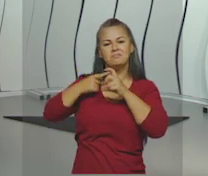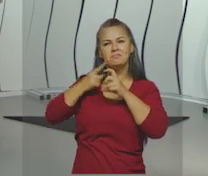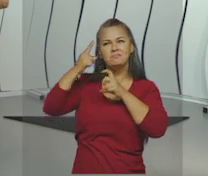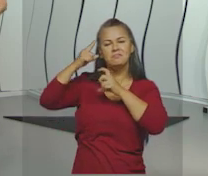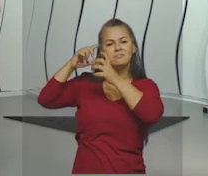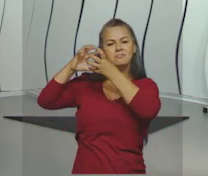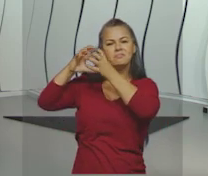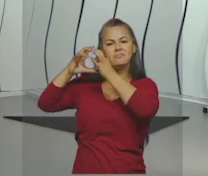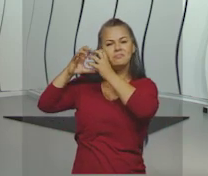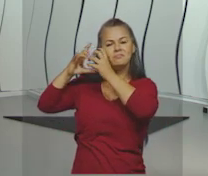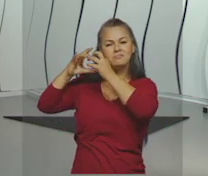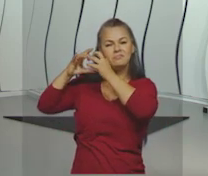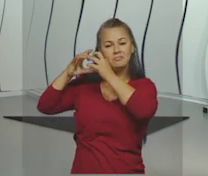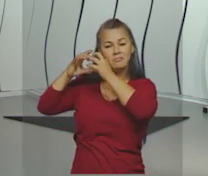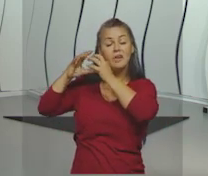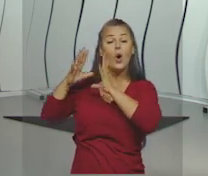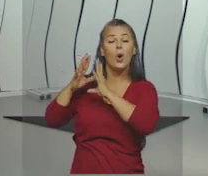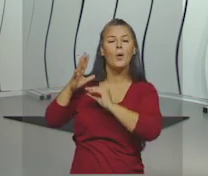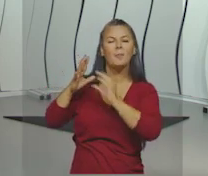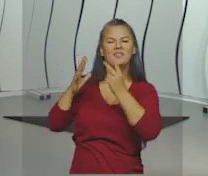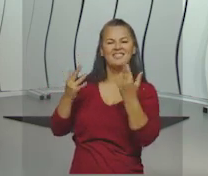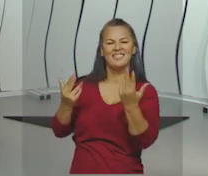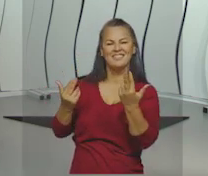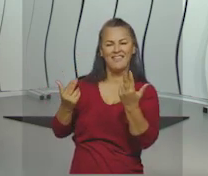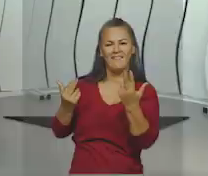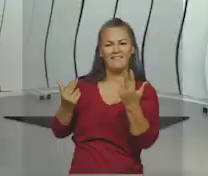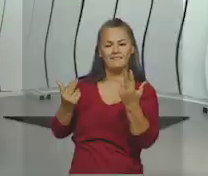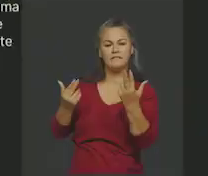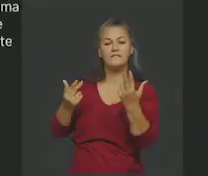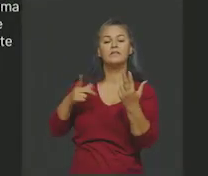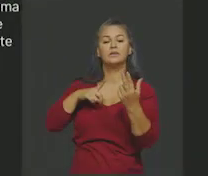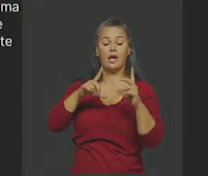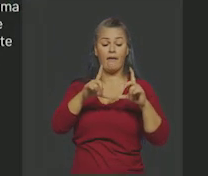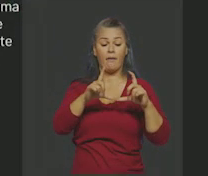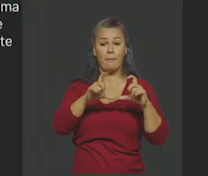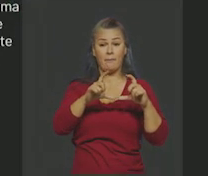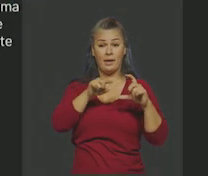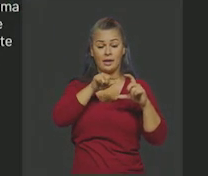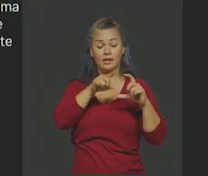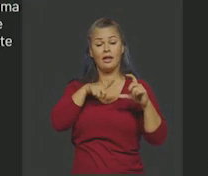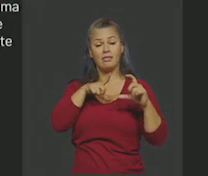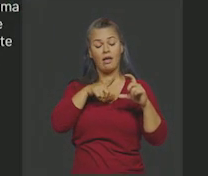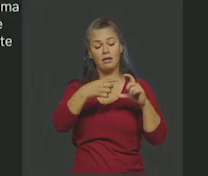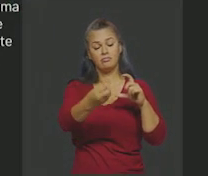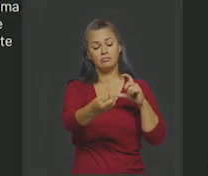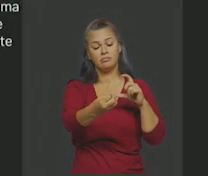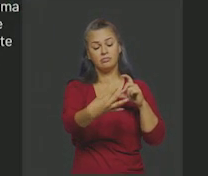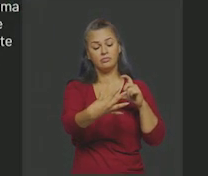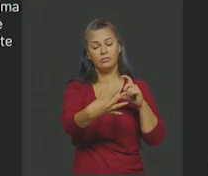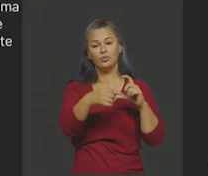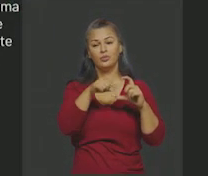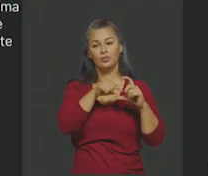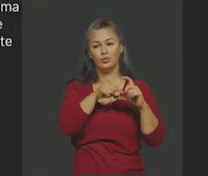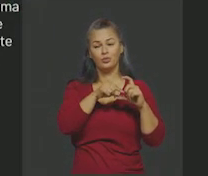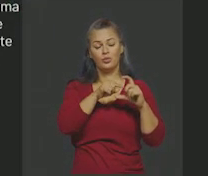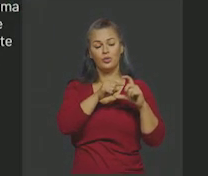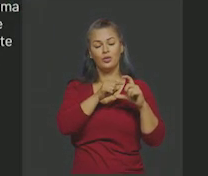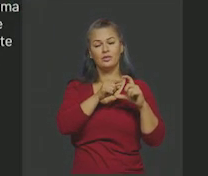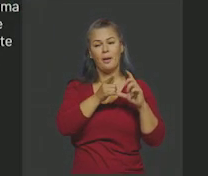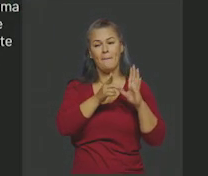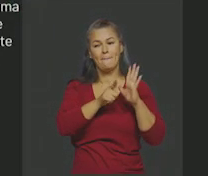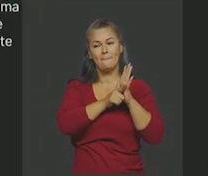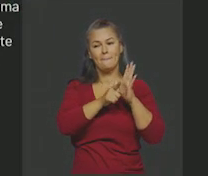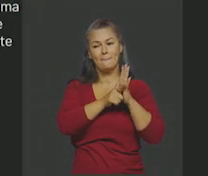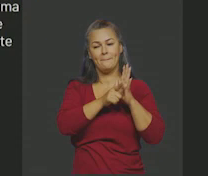pela luz e aí vai ter um filme que essa imagem vai ficar ali gravada naquele filme, também de